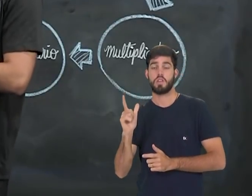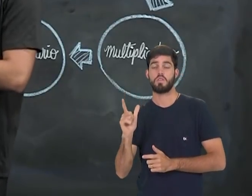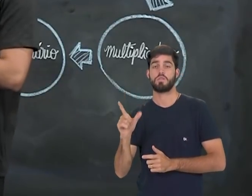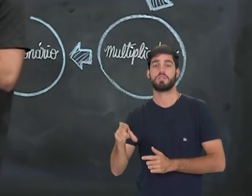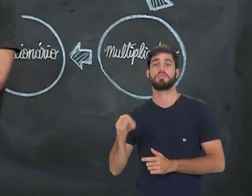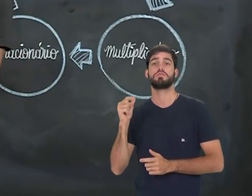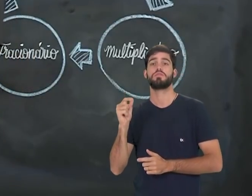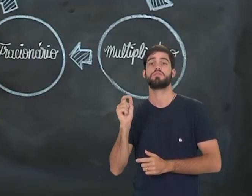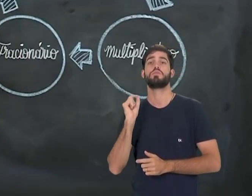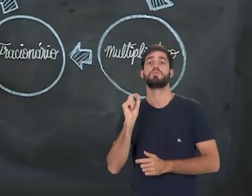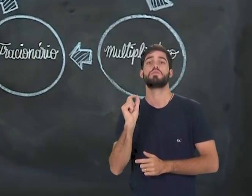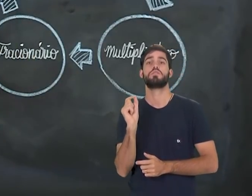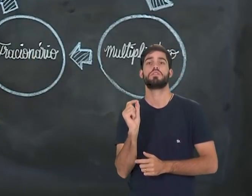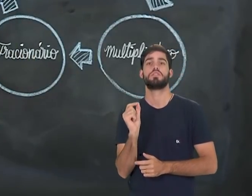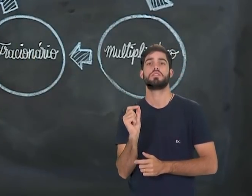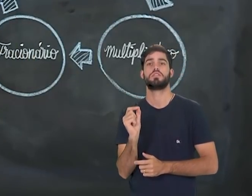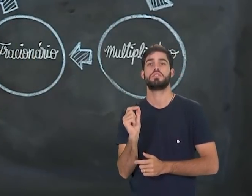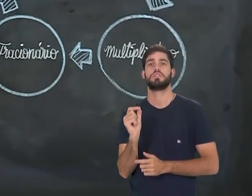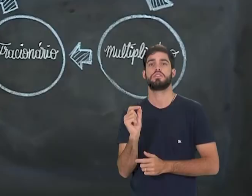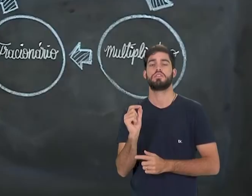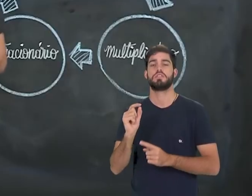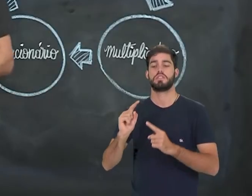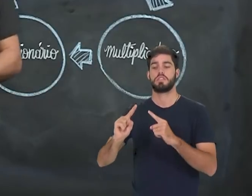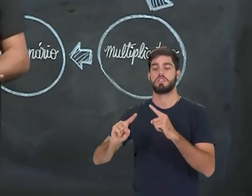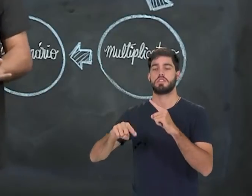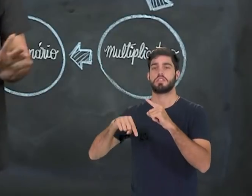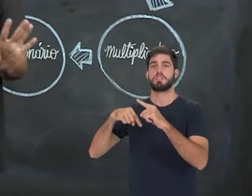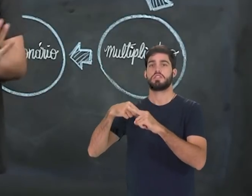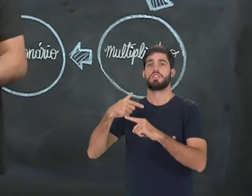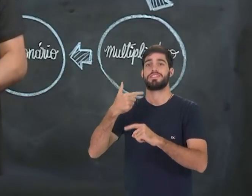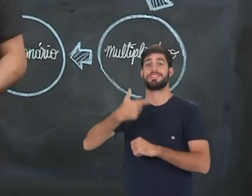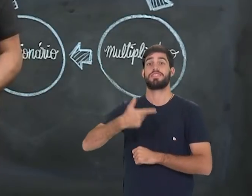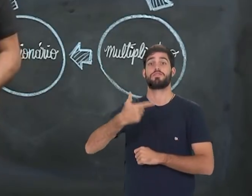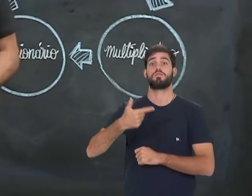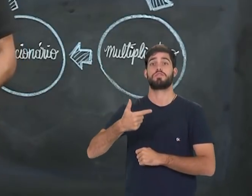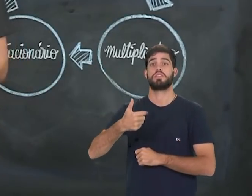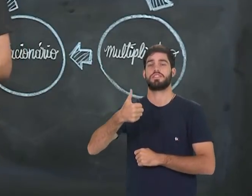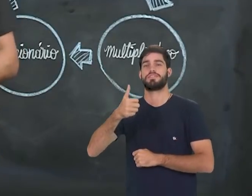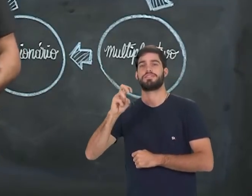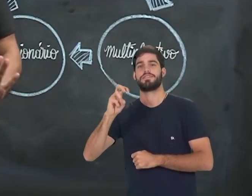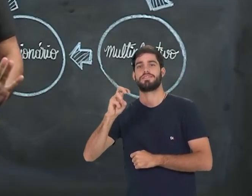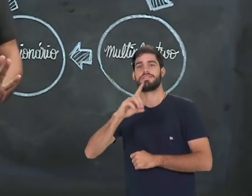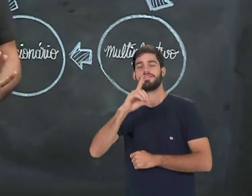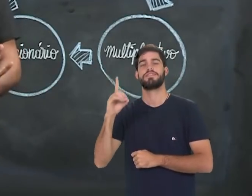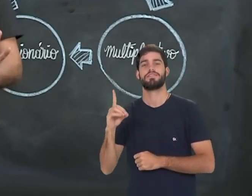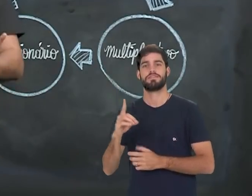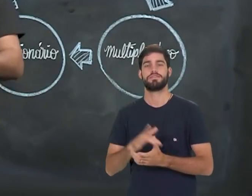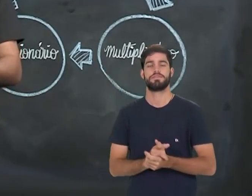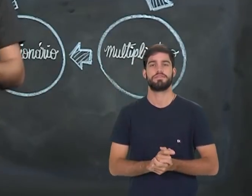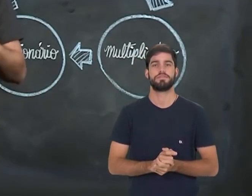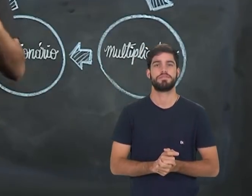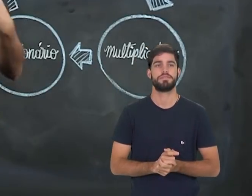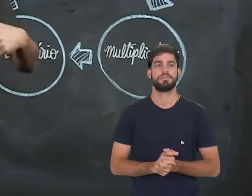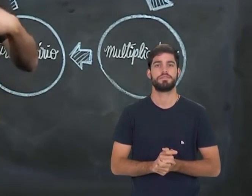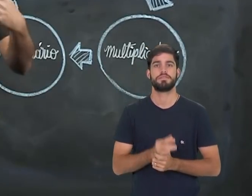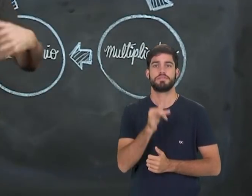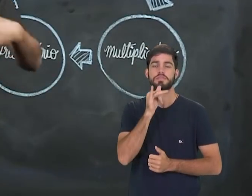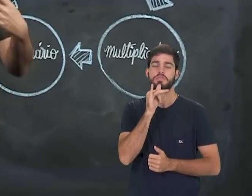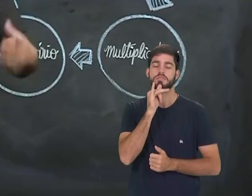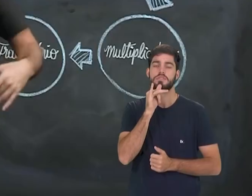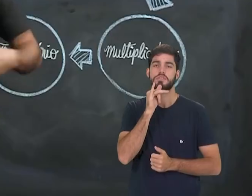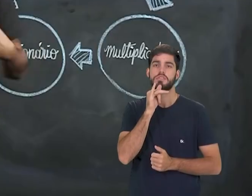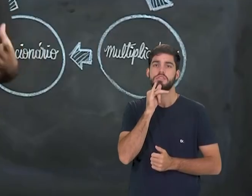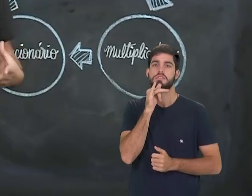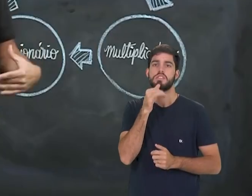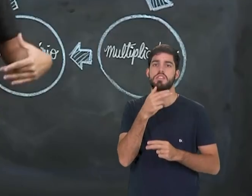prefere que o sistema seja adotado na segunda quinzena. Olha só, dois numerais juntinhos. Não foi de propósito, hein? Porque vai acontecer